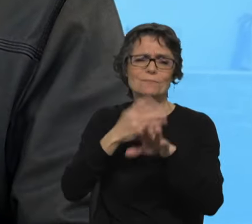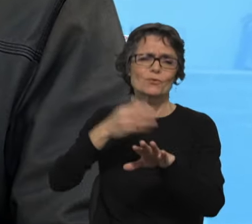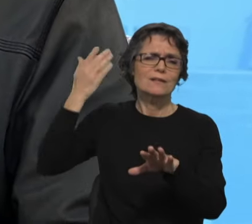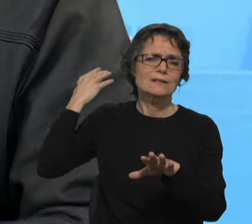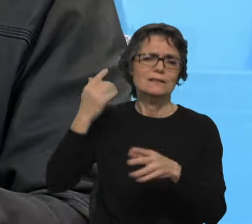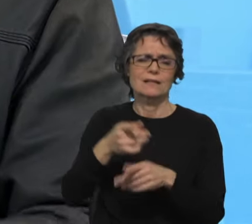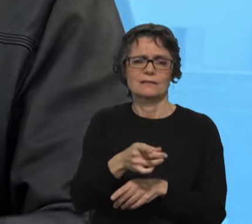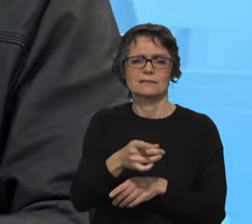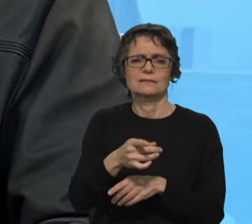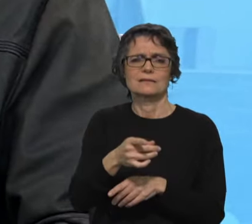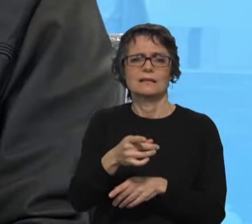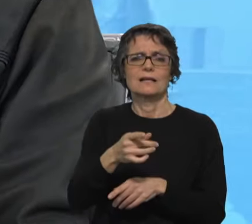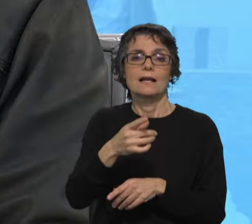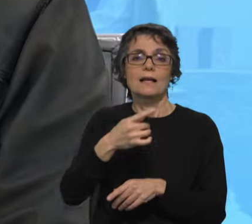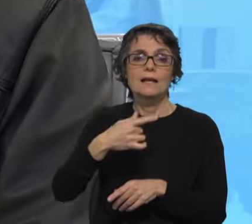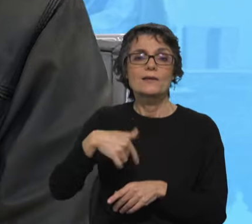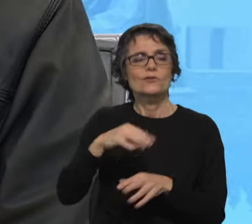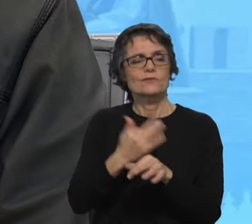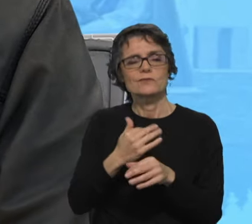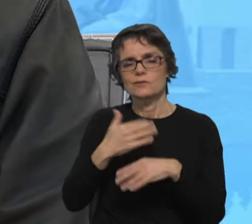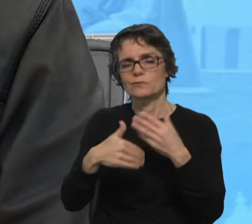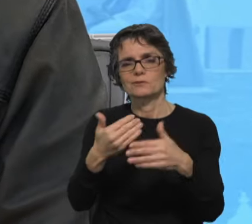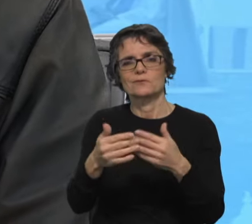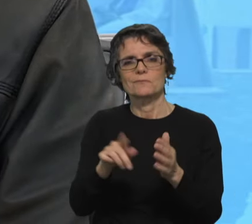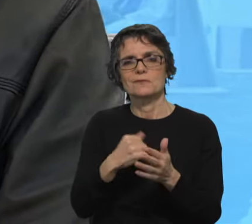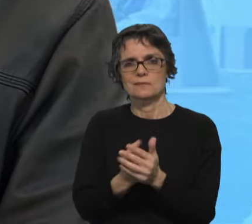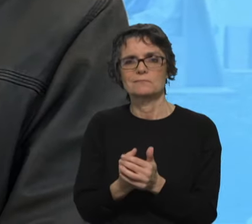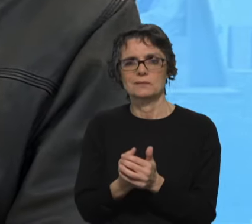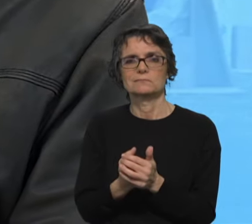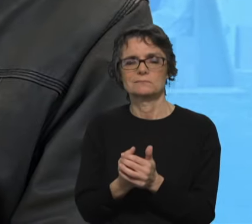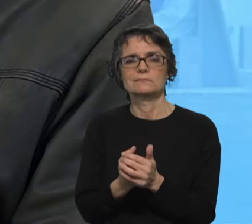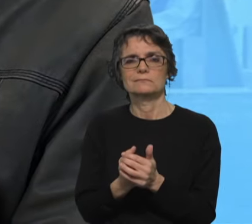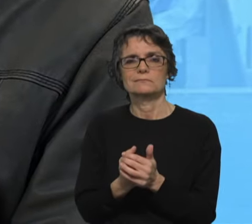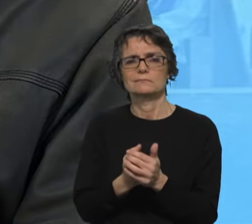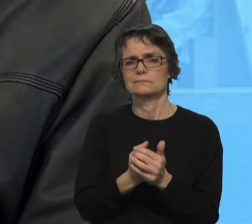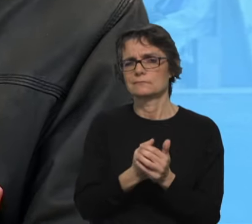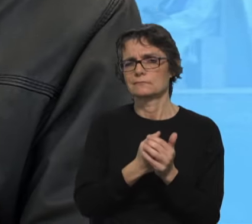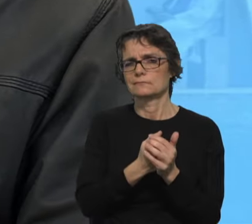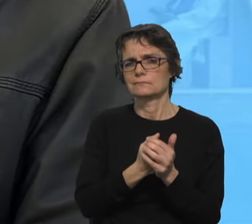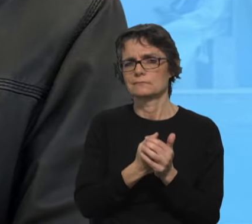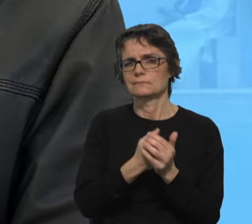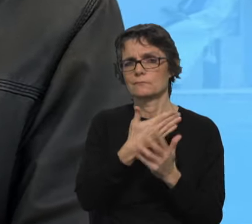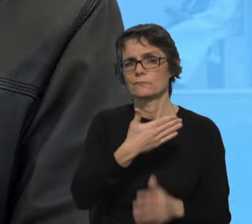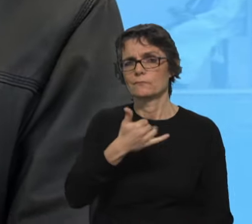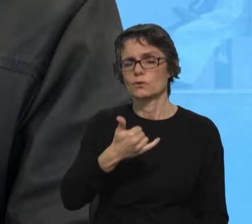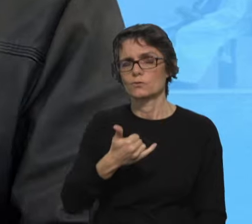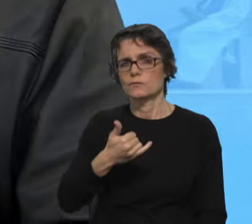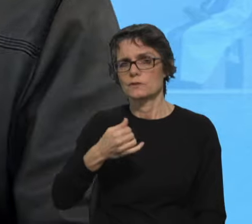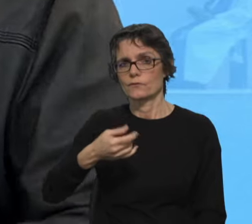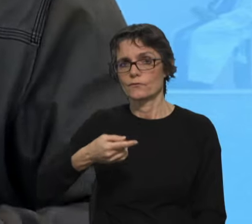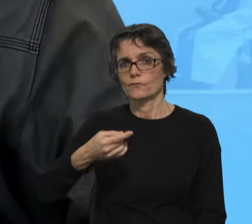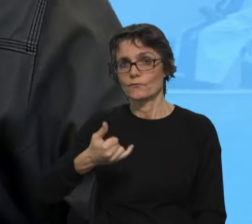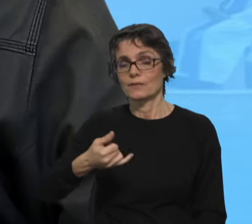presente e que nós vamos festejar dentro em 1229 faltam só 5 anos para